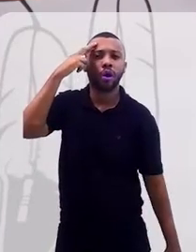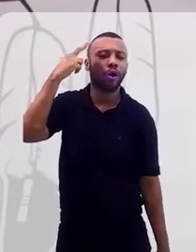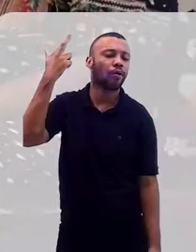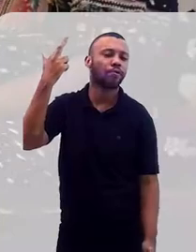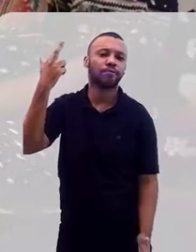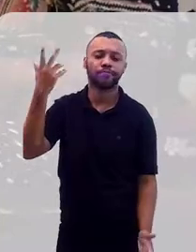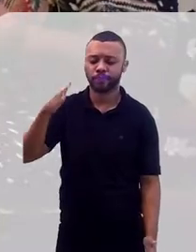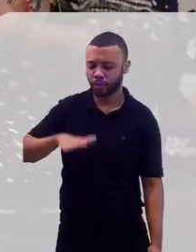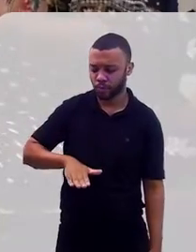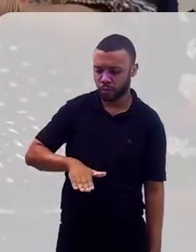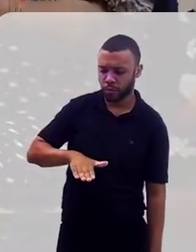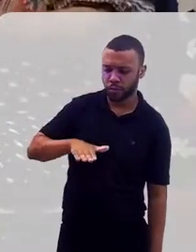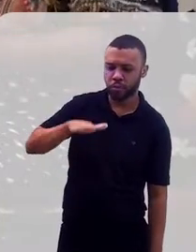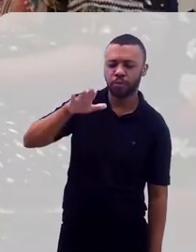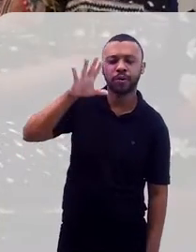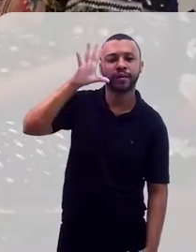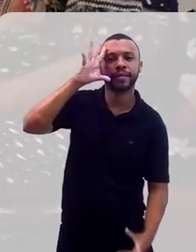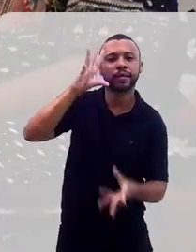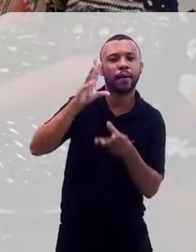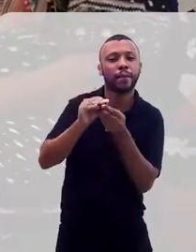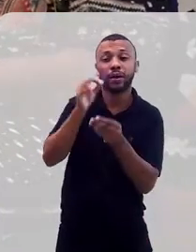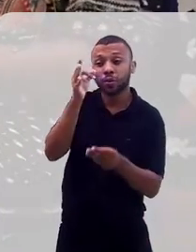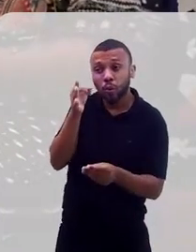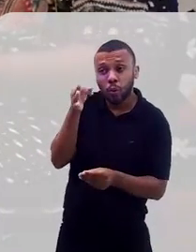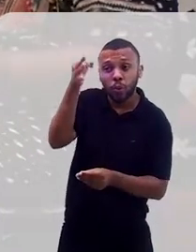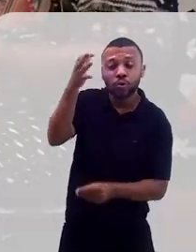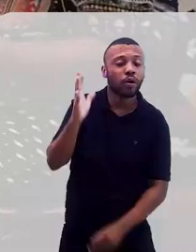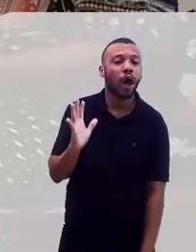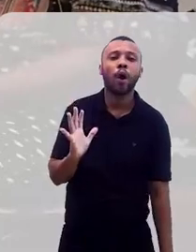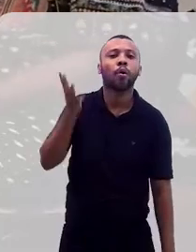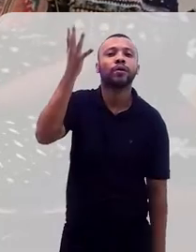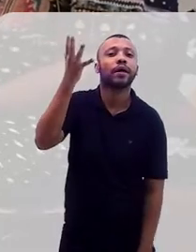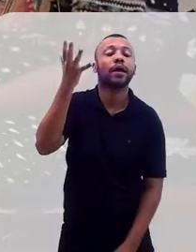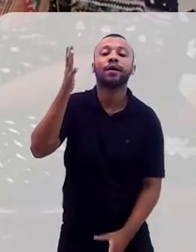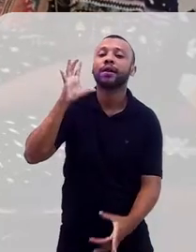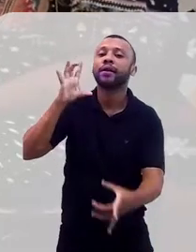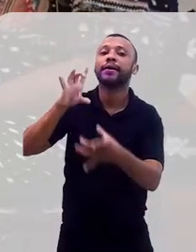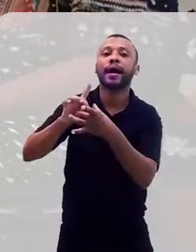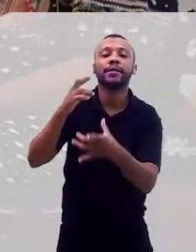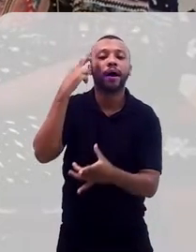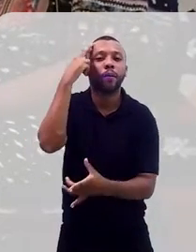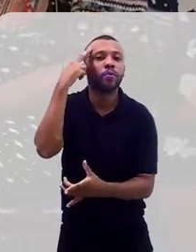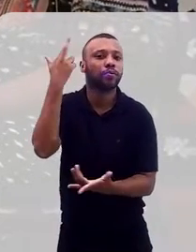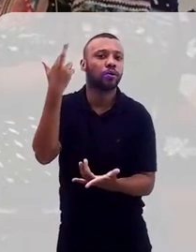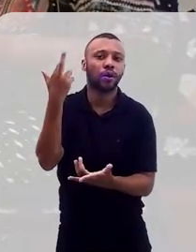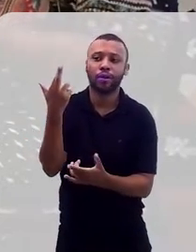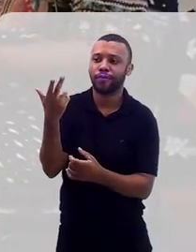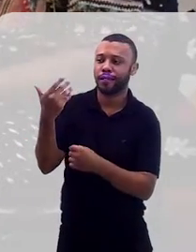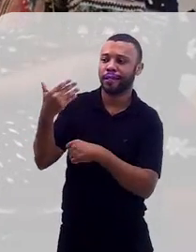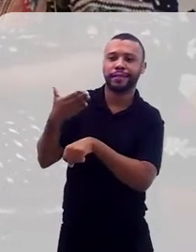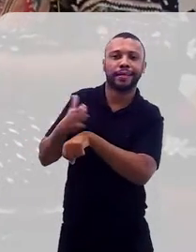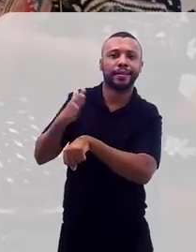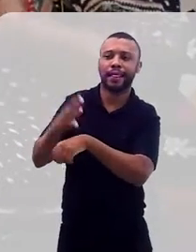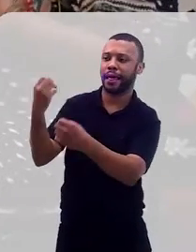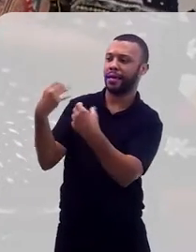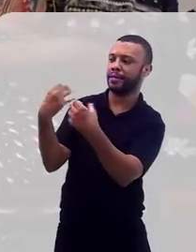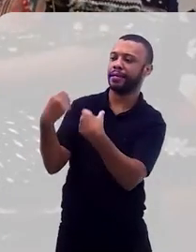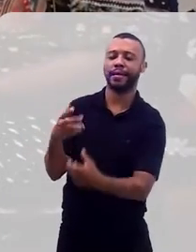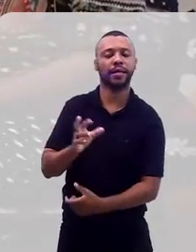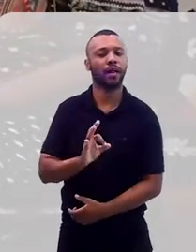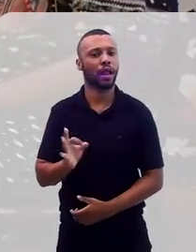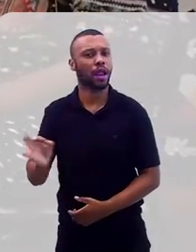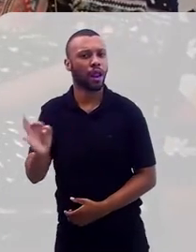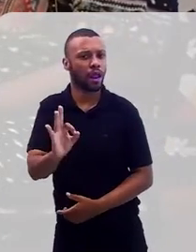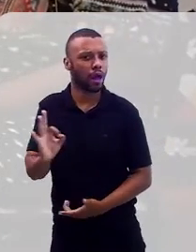sonhos eu cresci e sabendo que ia acontecer através dos sonhos que eu tinha né Não fui treinada para isso